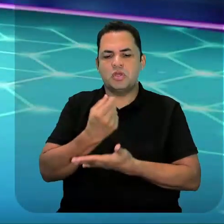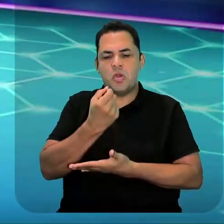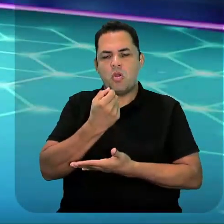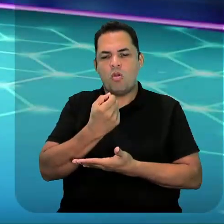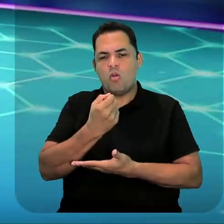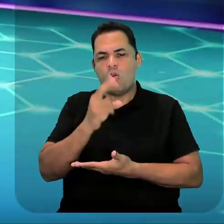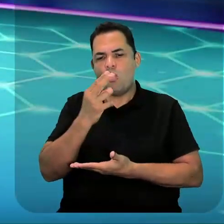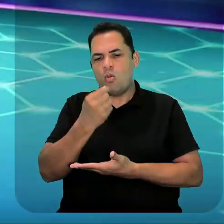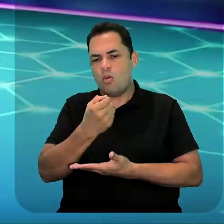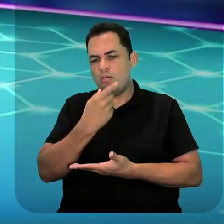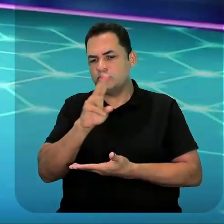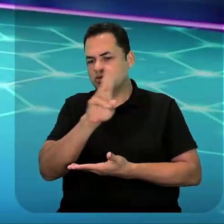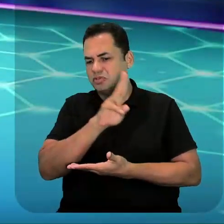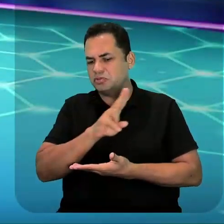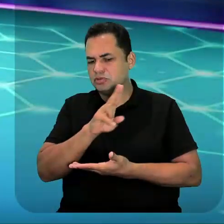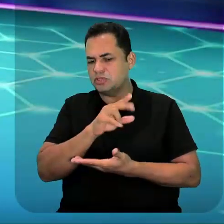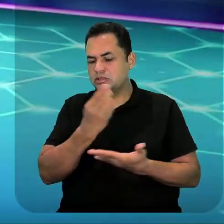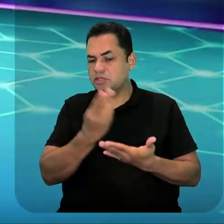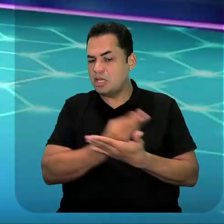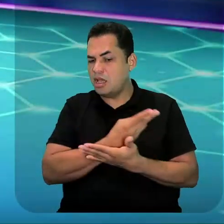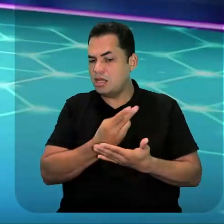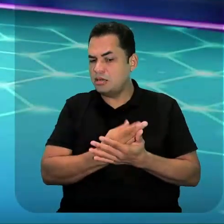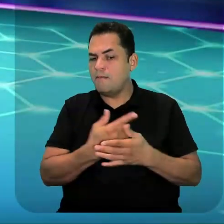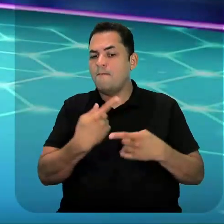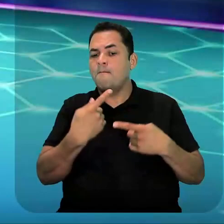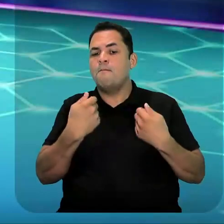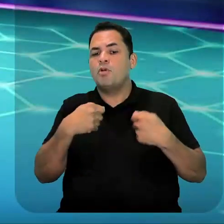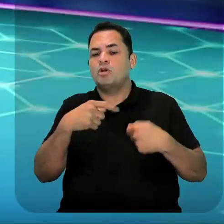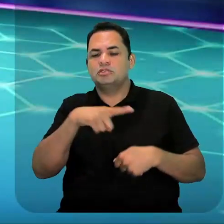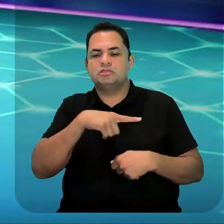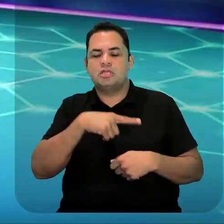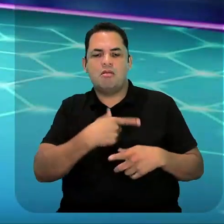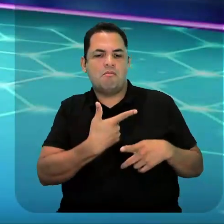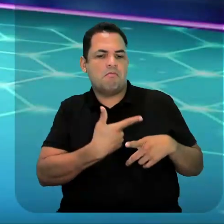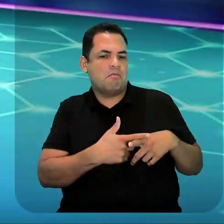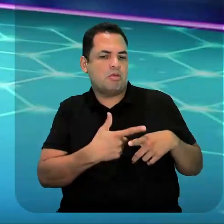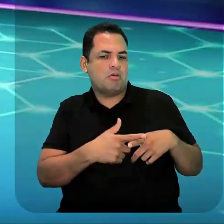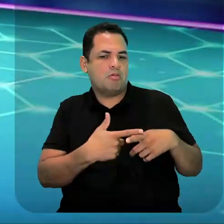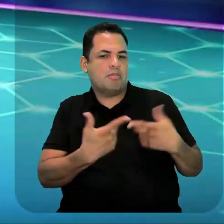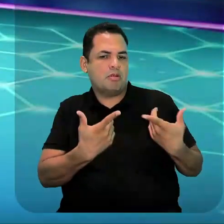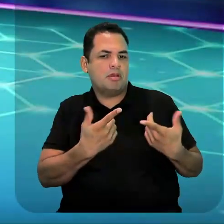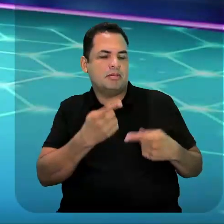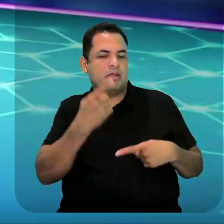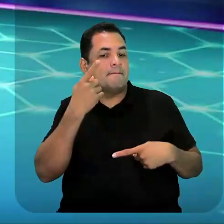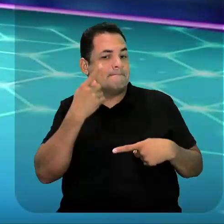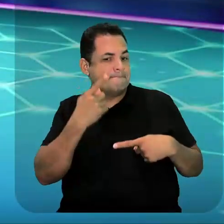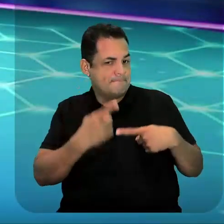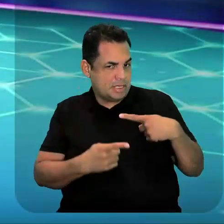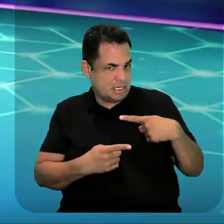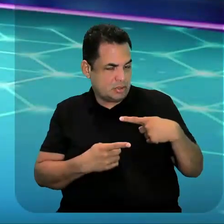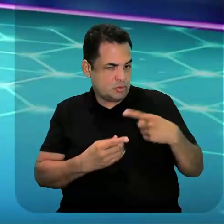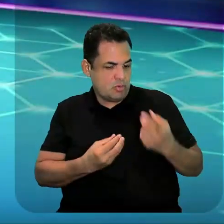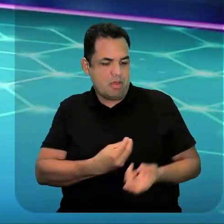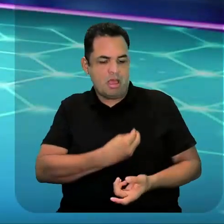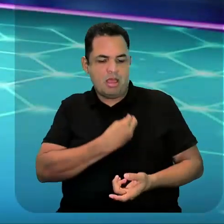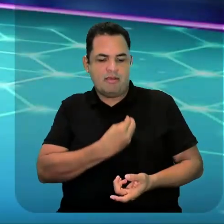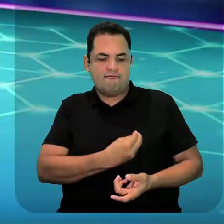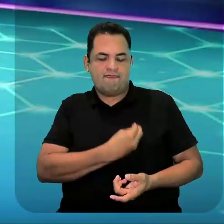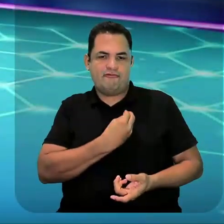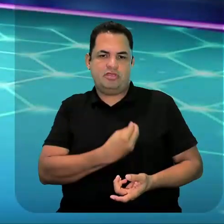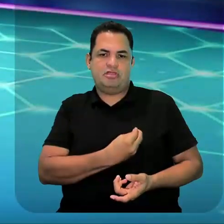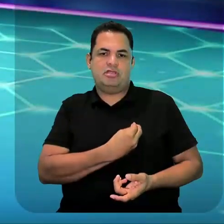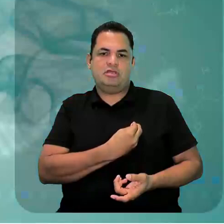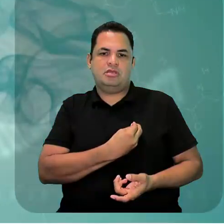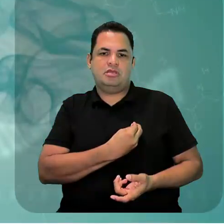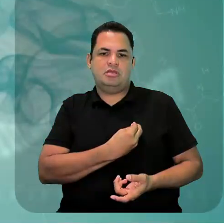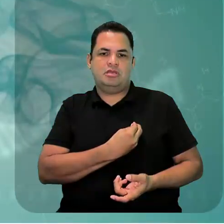modos inadequados, podem trazer grandes riscos para a vida do indivíduo, né? Então, vamos lá